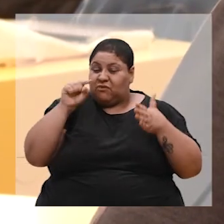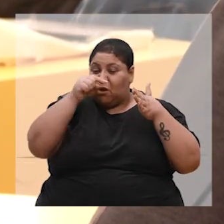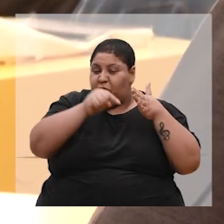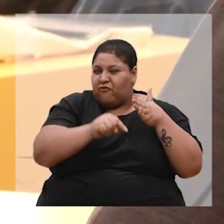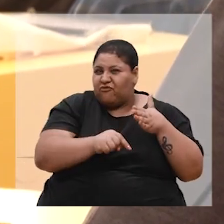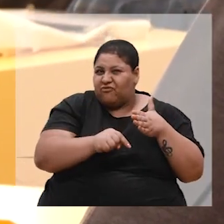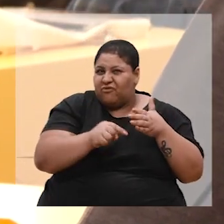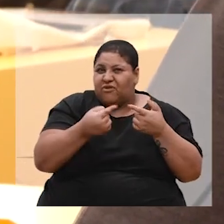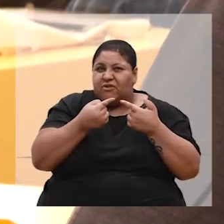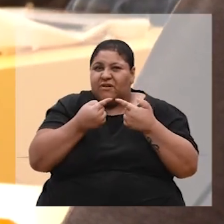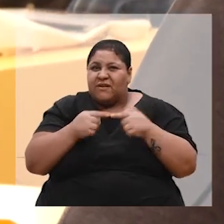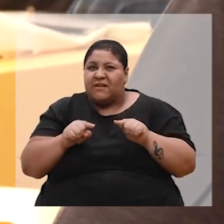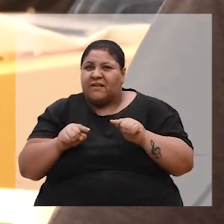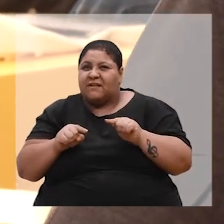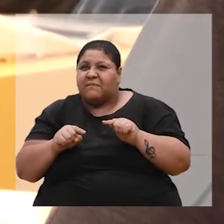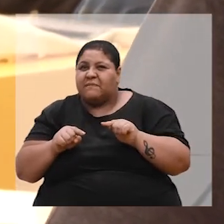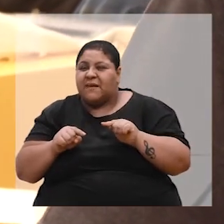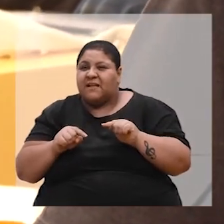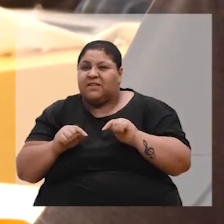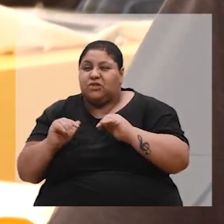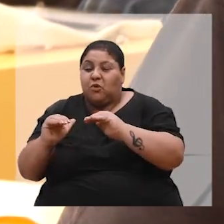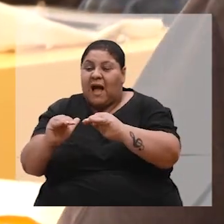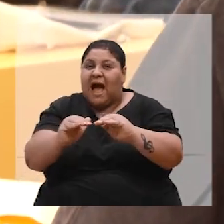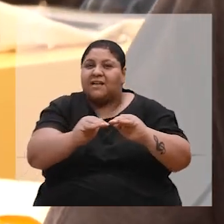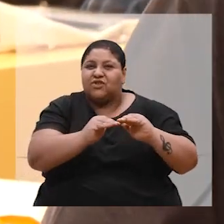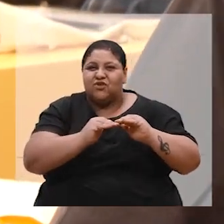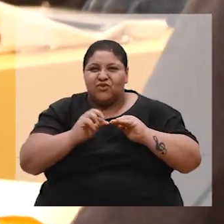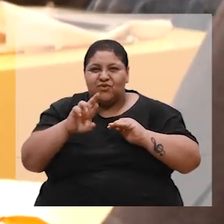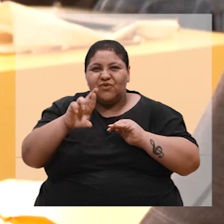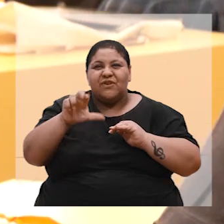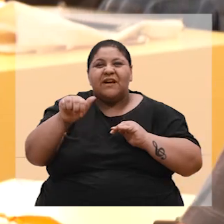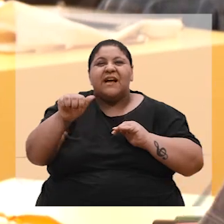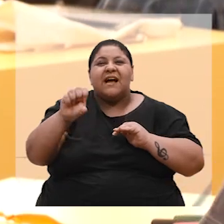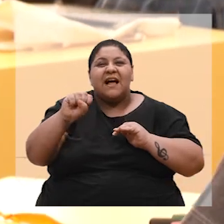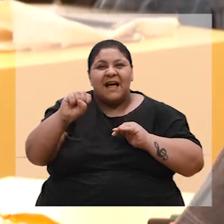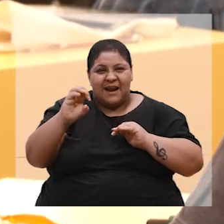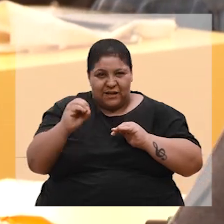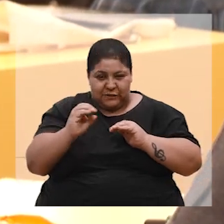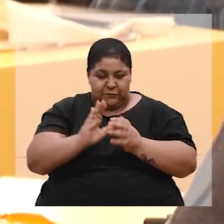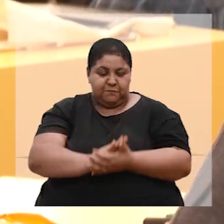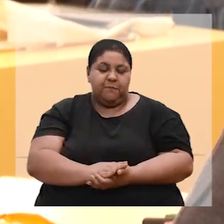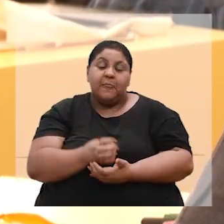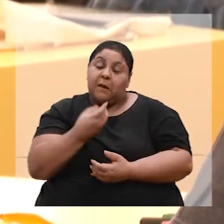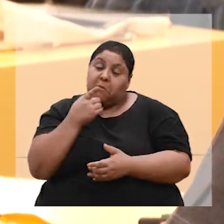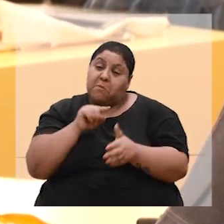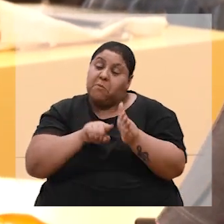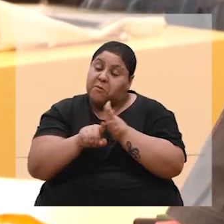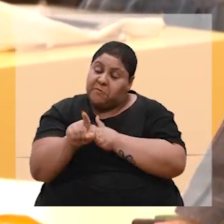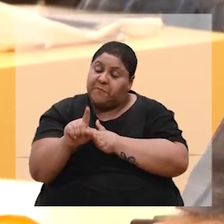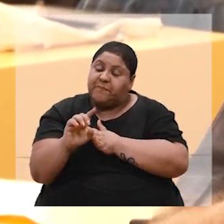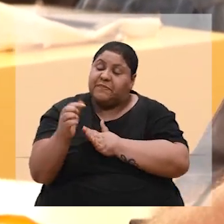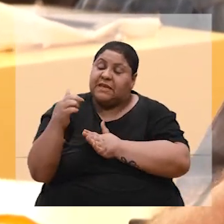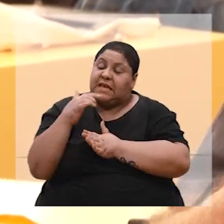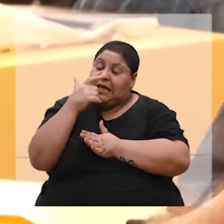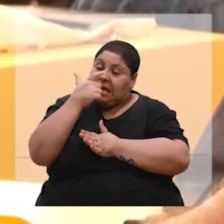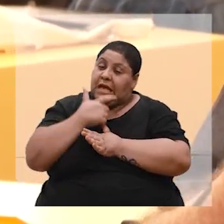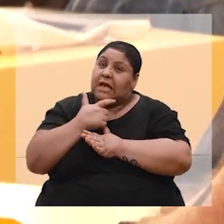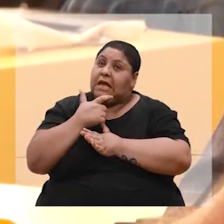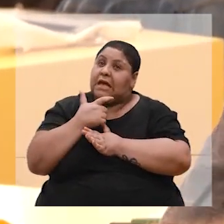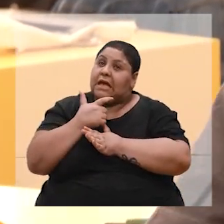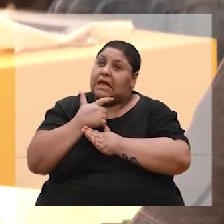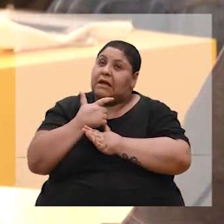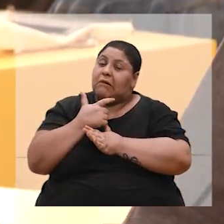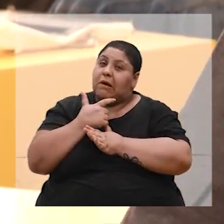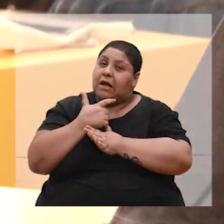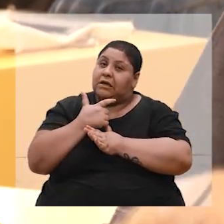na profundidade, mas sim na parte mais plástica. É uma boa pergunta, porque eu acho que